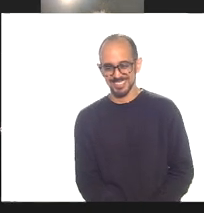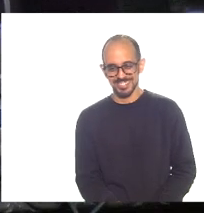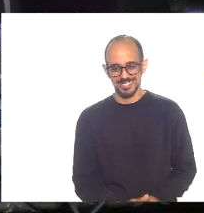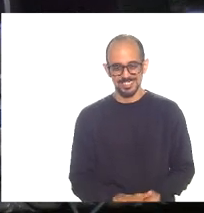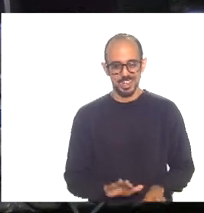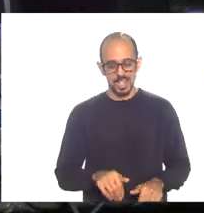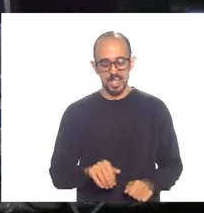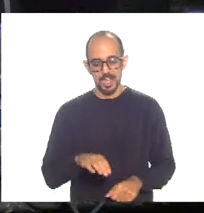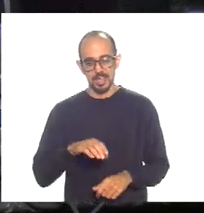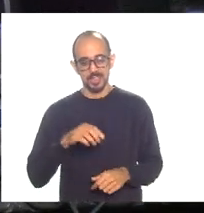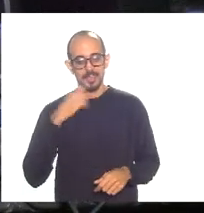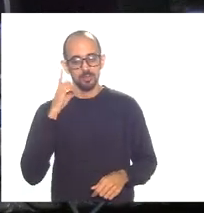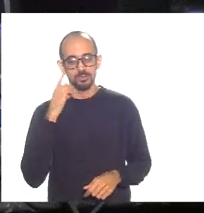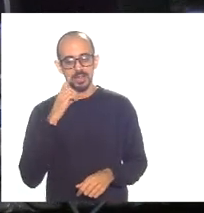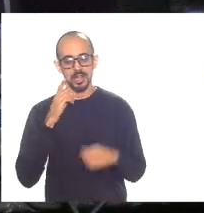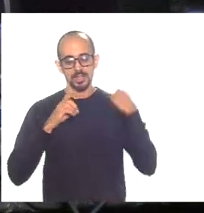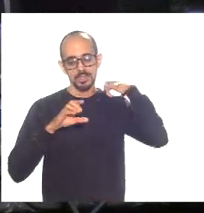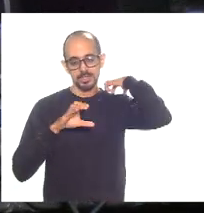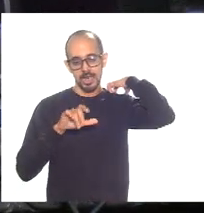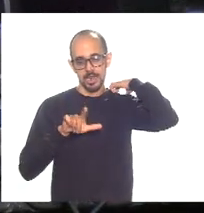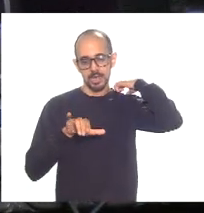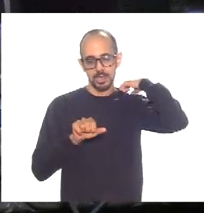Deputada Célia Jordão.